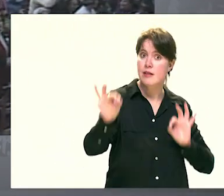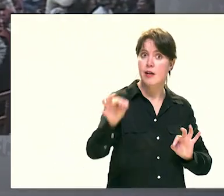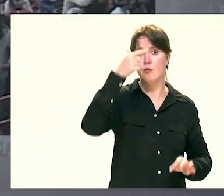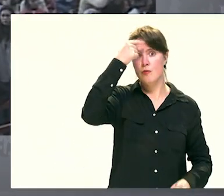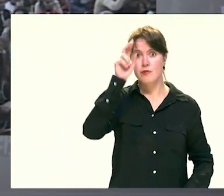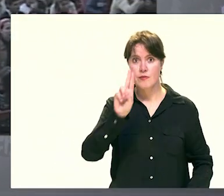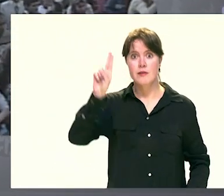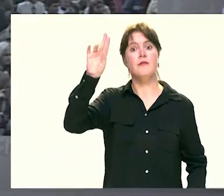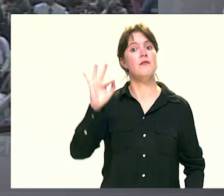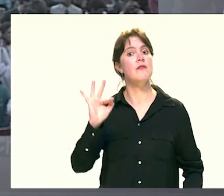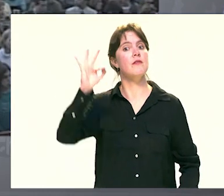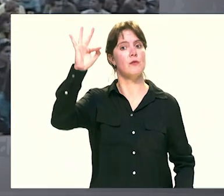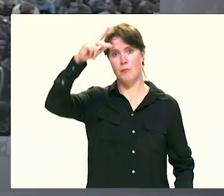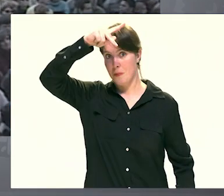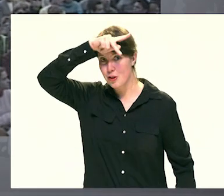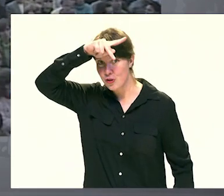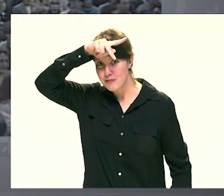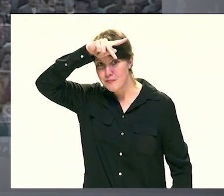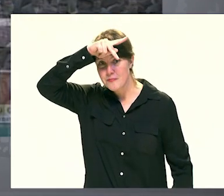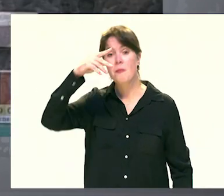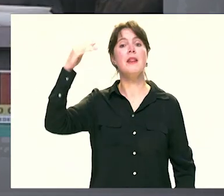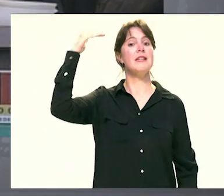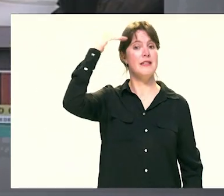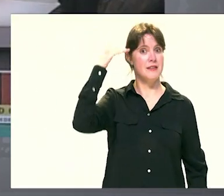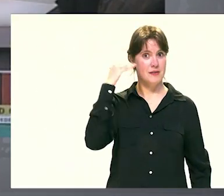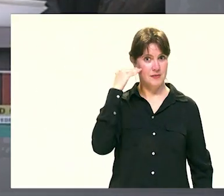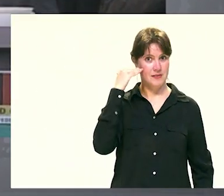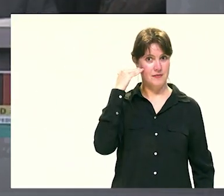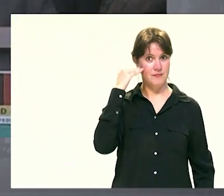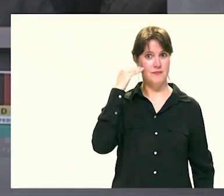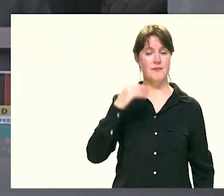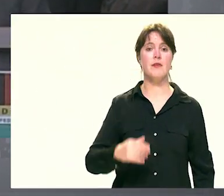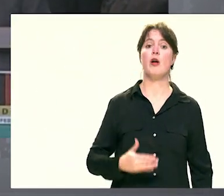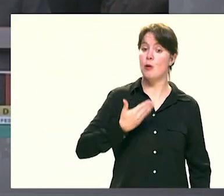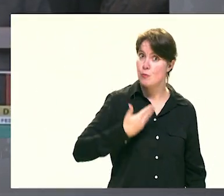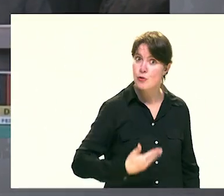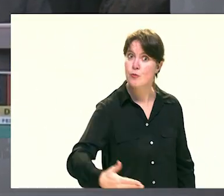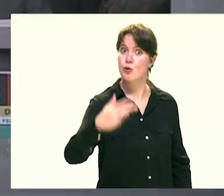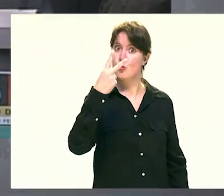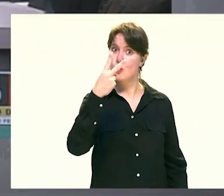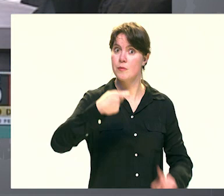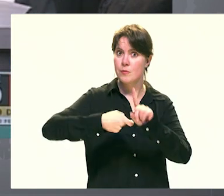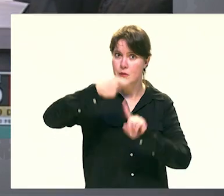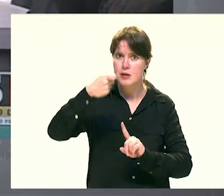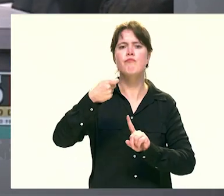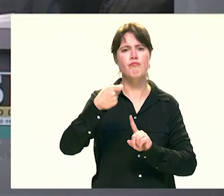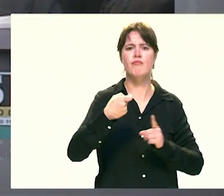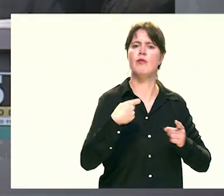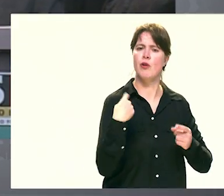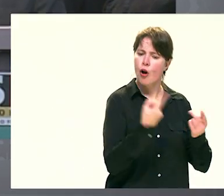extensão da Universidade Federal de Pelotas e de Santa Maria. Nos próximos 2